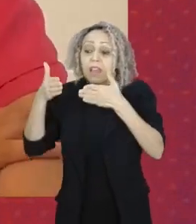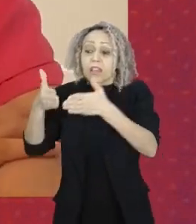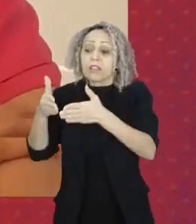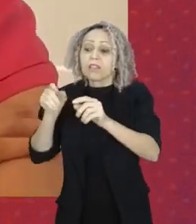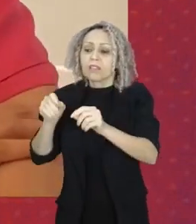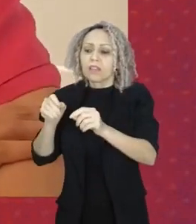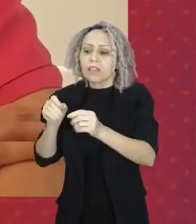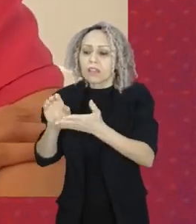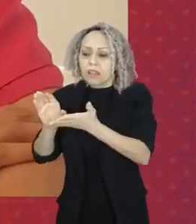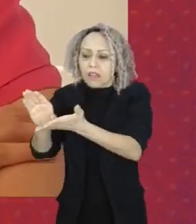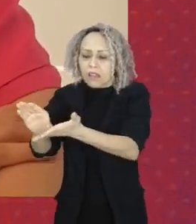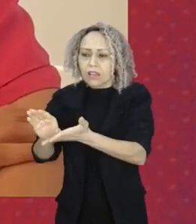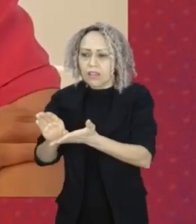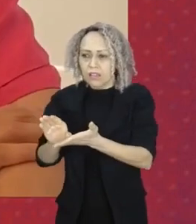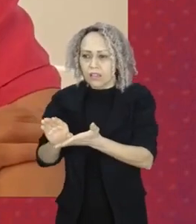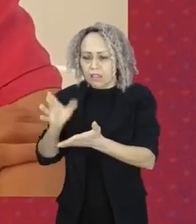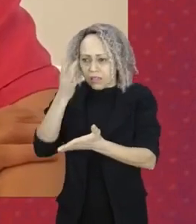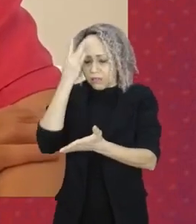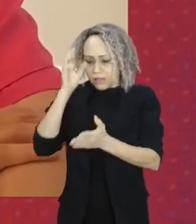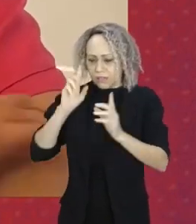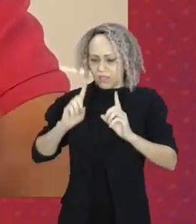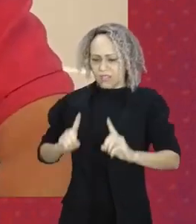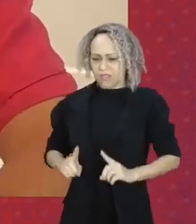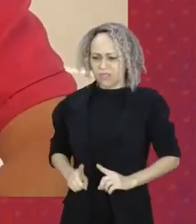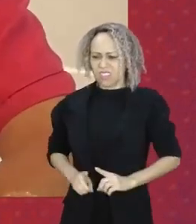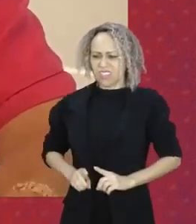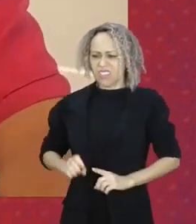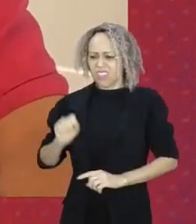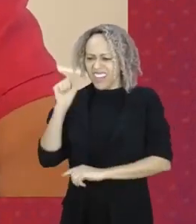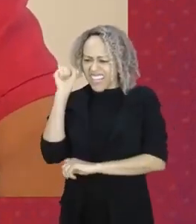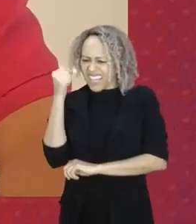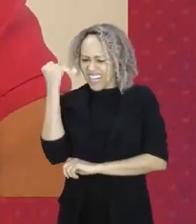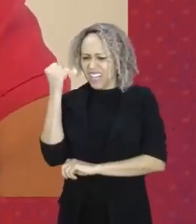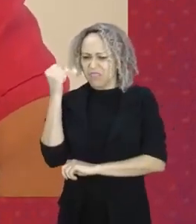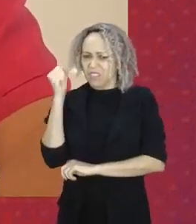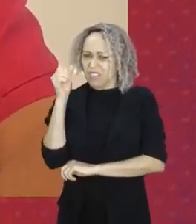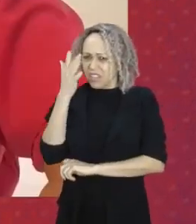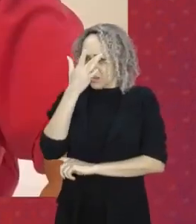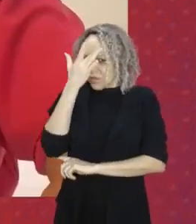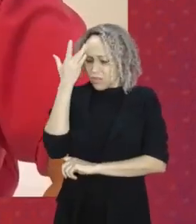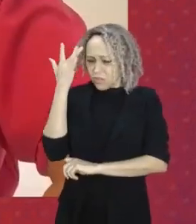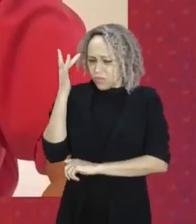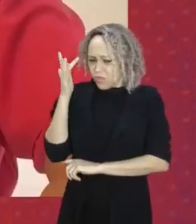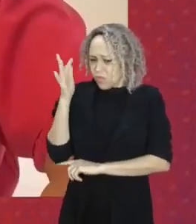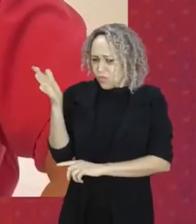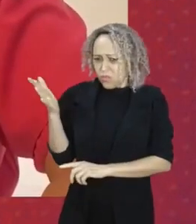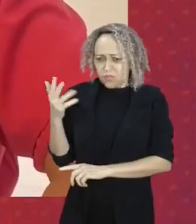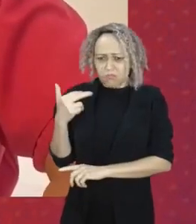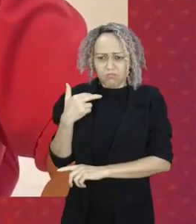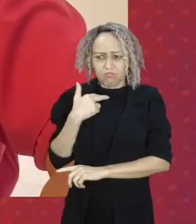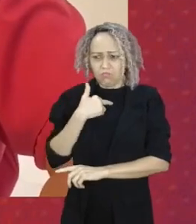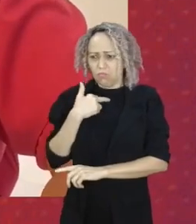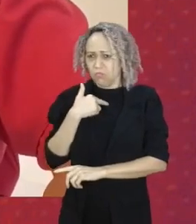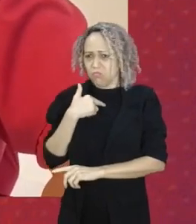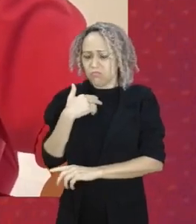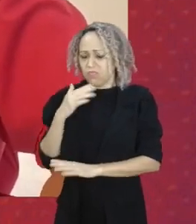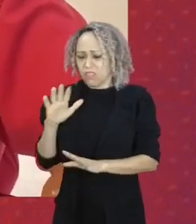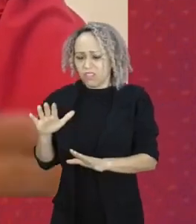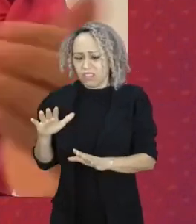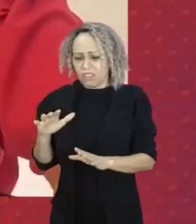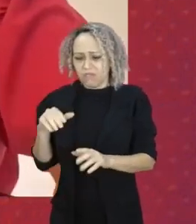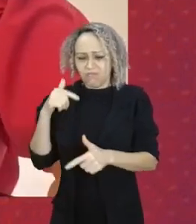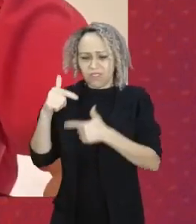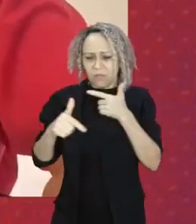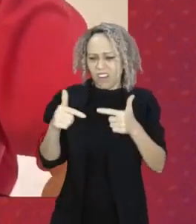tenham deficiência severa a ponto de incapacitá-las. Então,